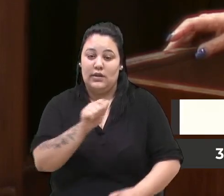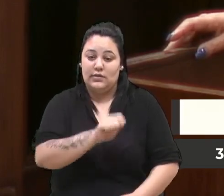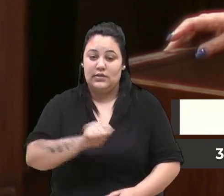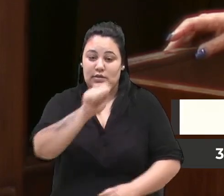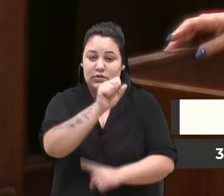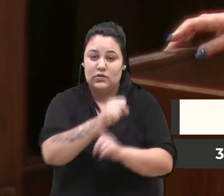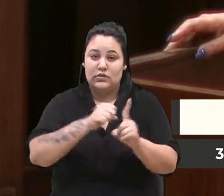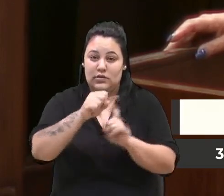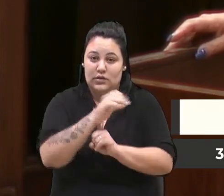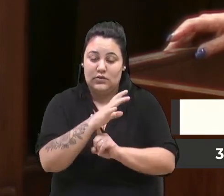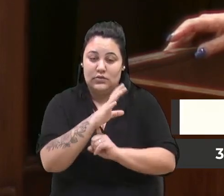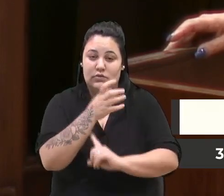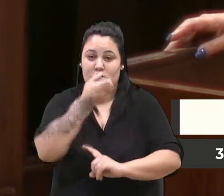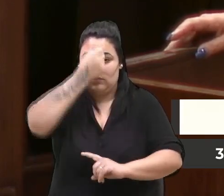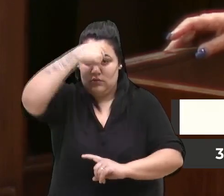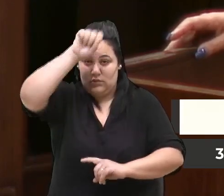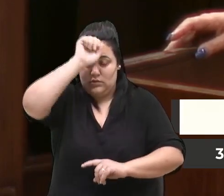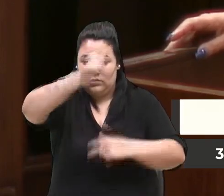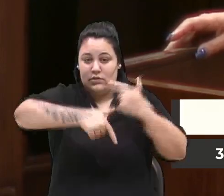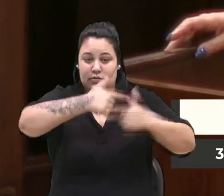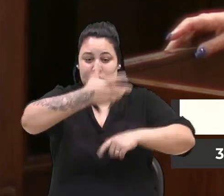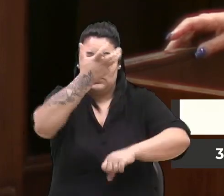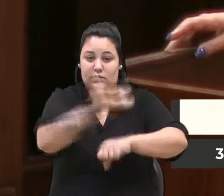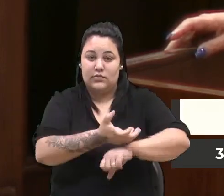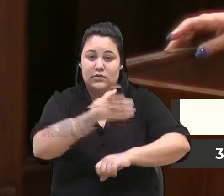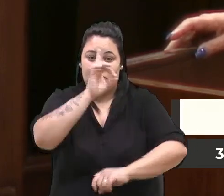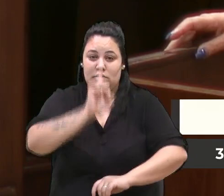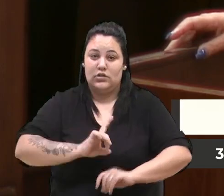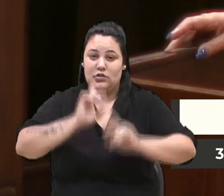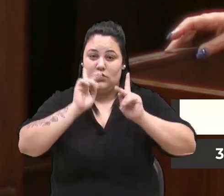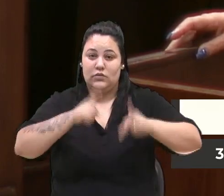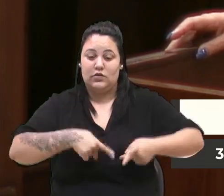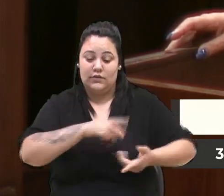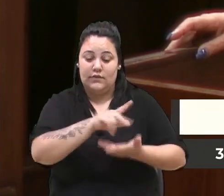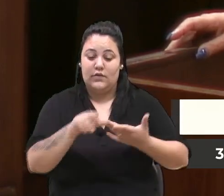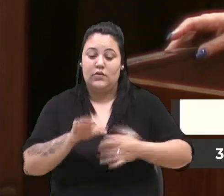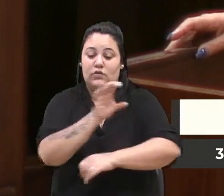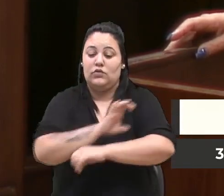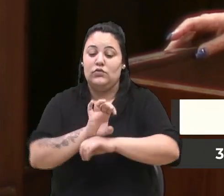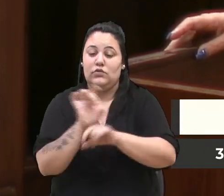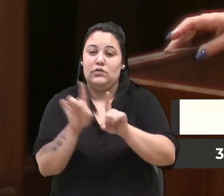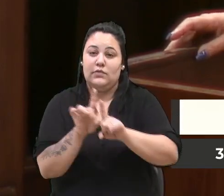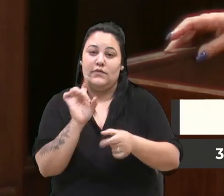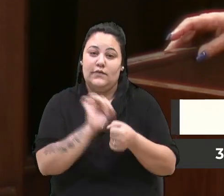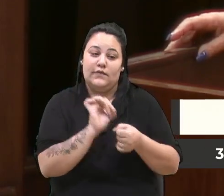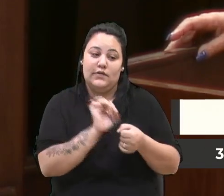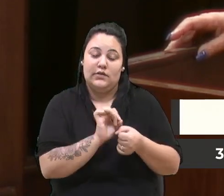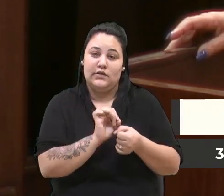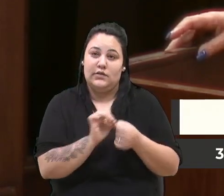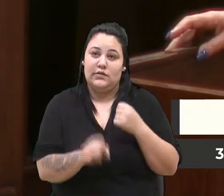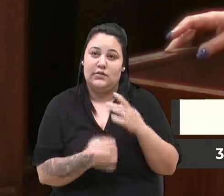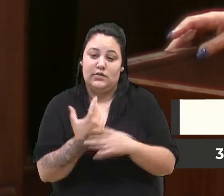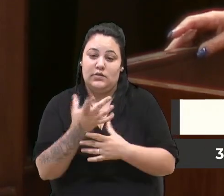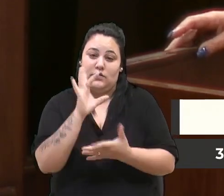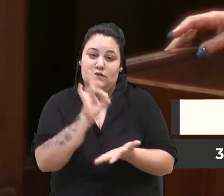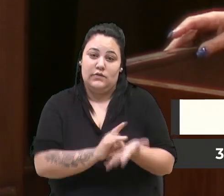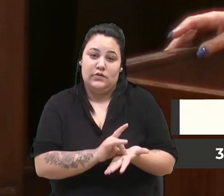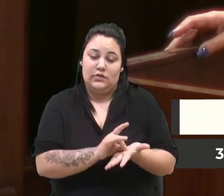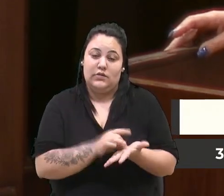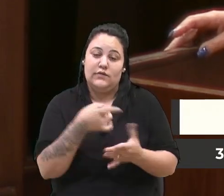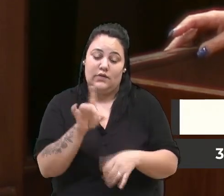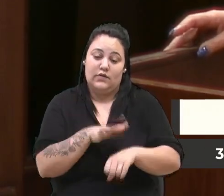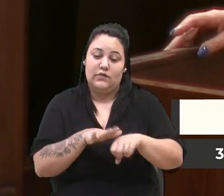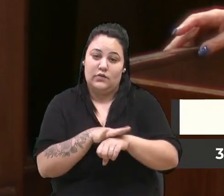a disciplina de Direitos Humanos nos diversos cursos e que vai fazer um lançamento, vai conversar um pouco sobre